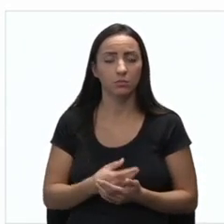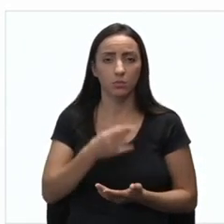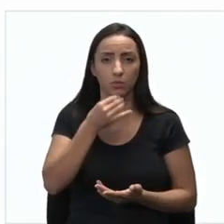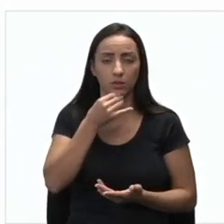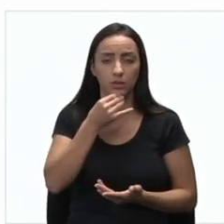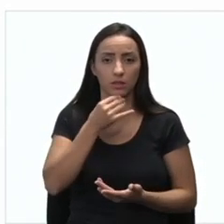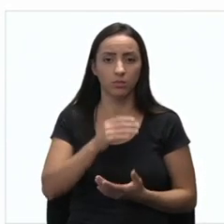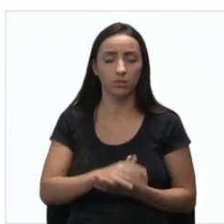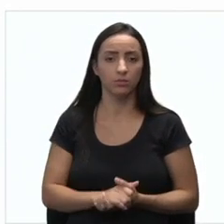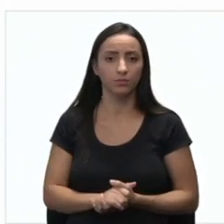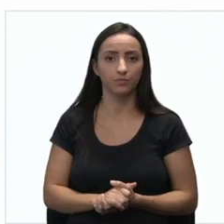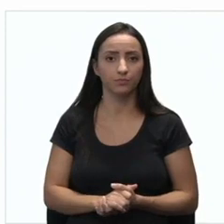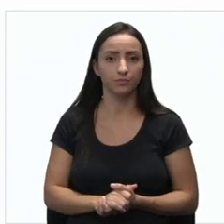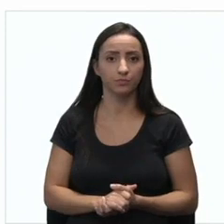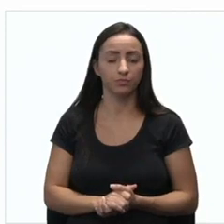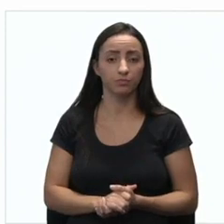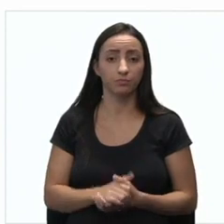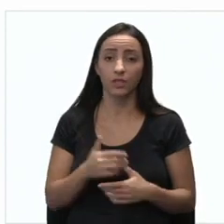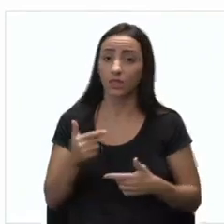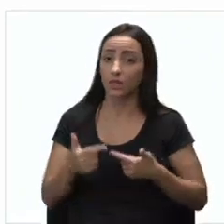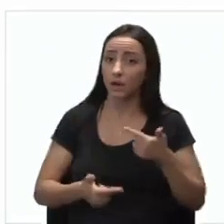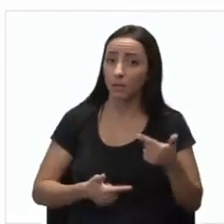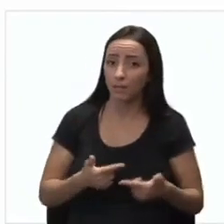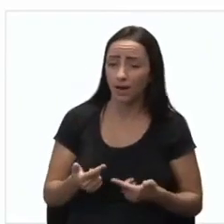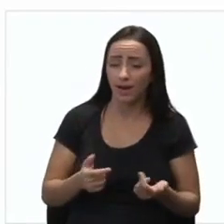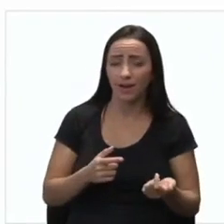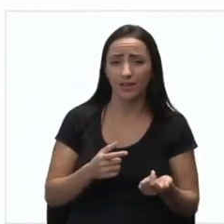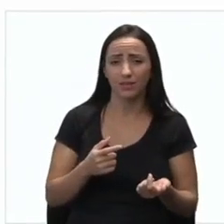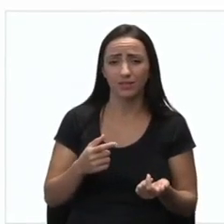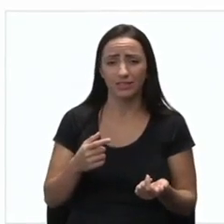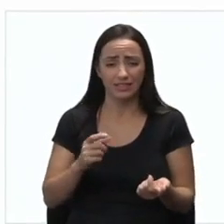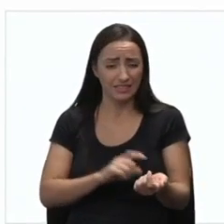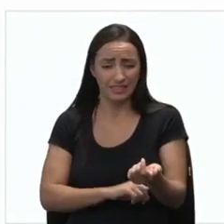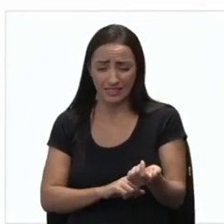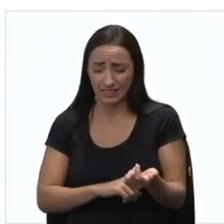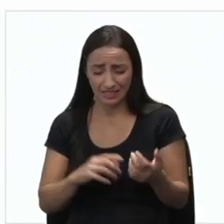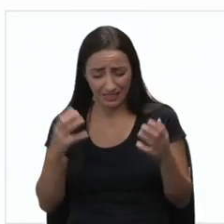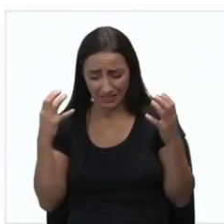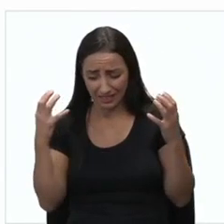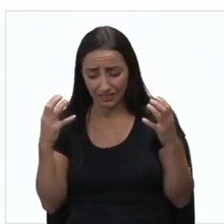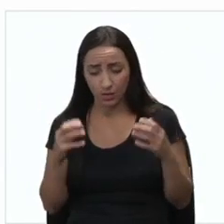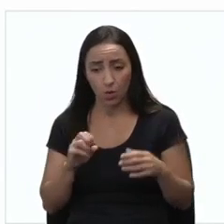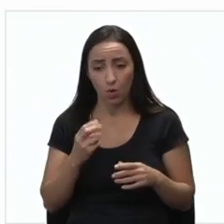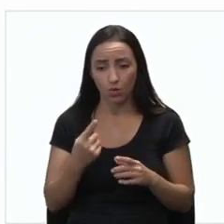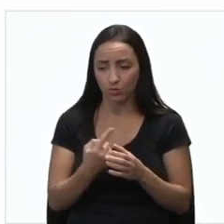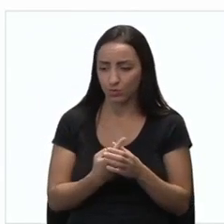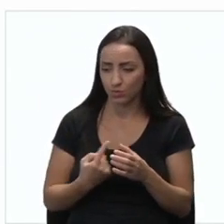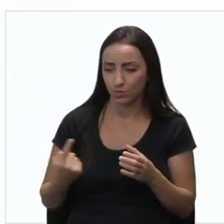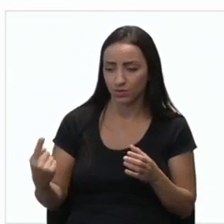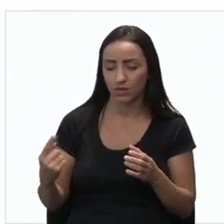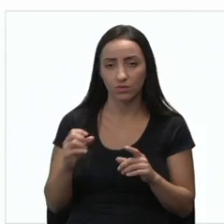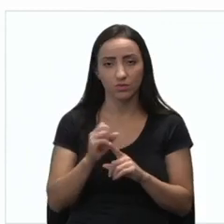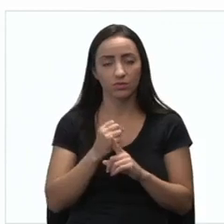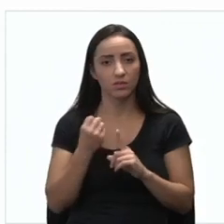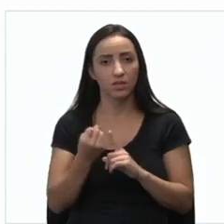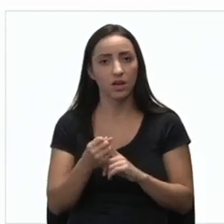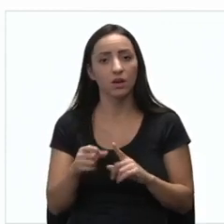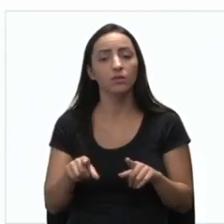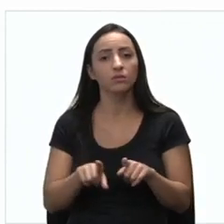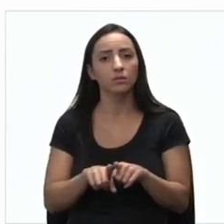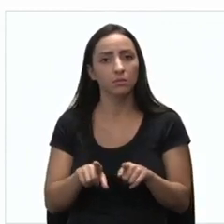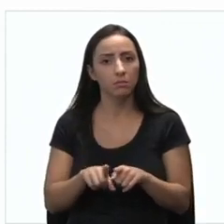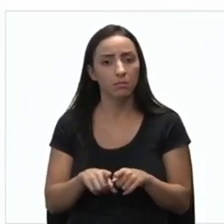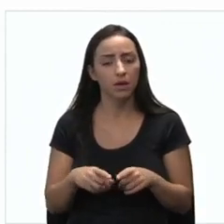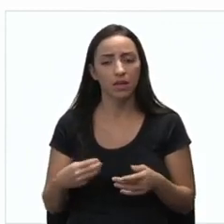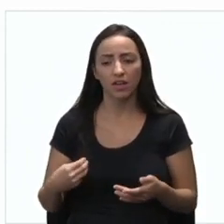como condições de trabalho estressantes, a questão de exclusão social, estilo de